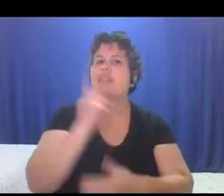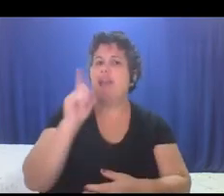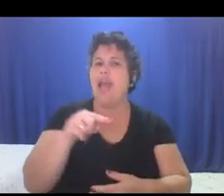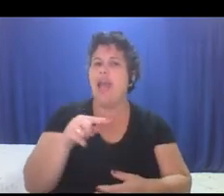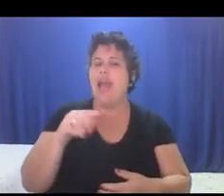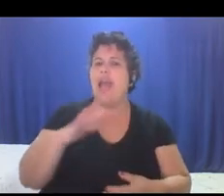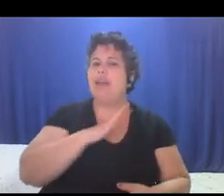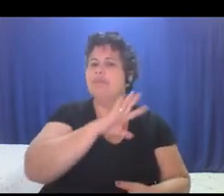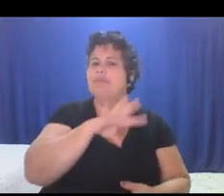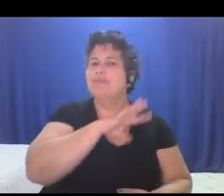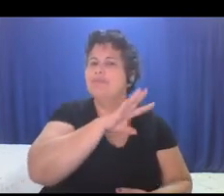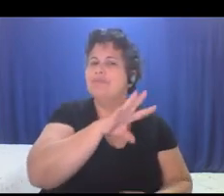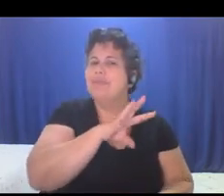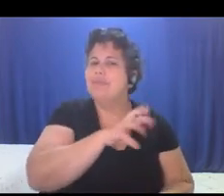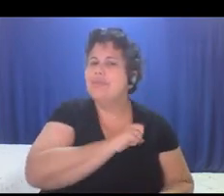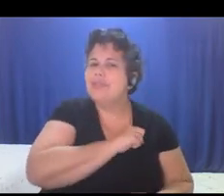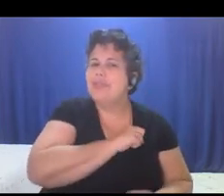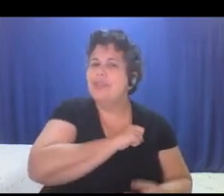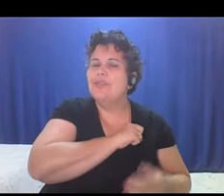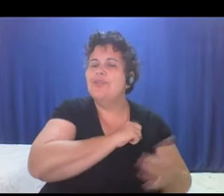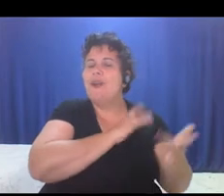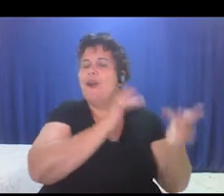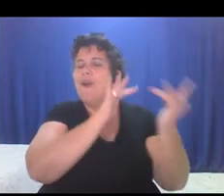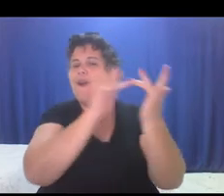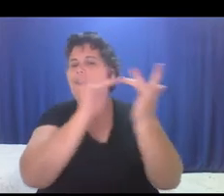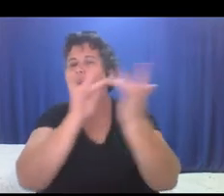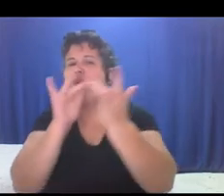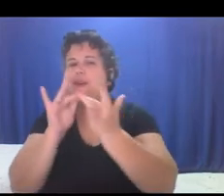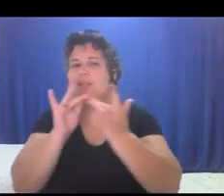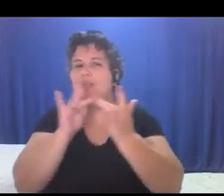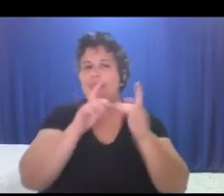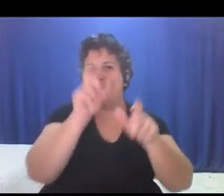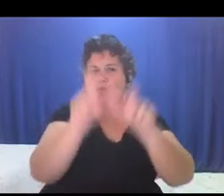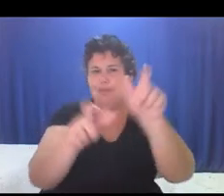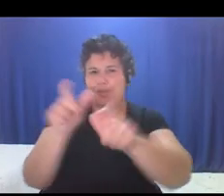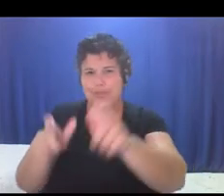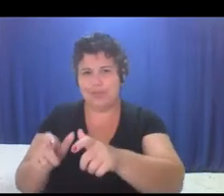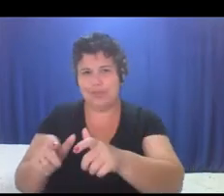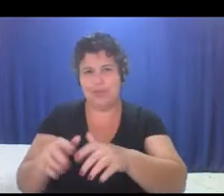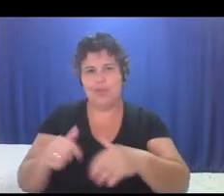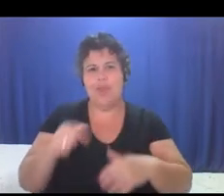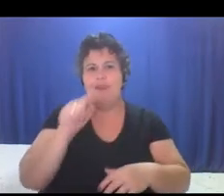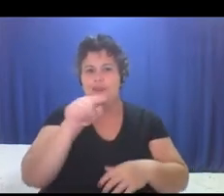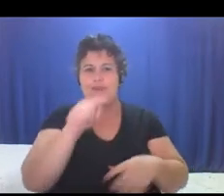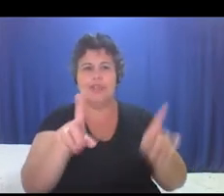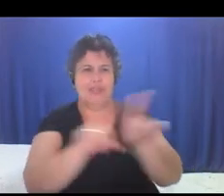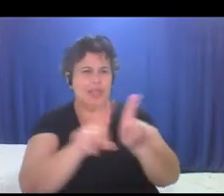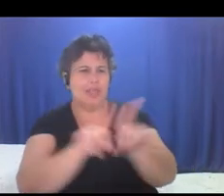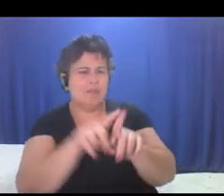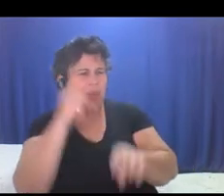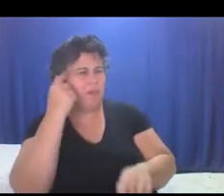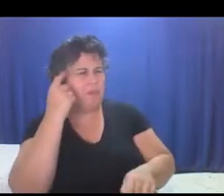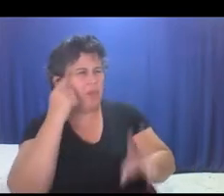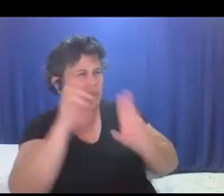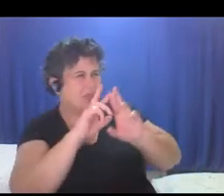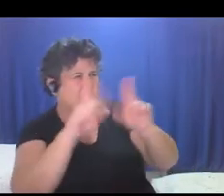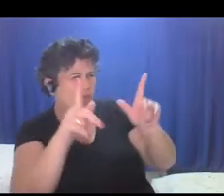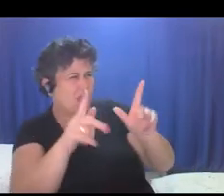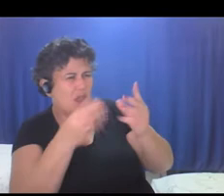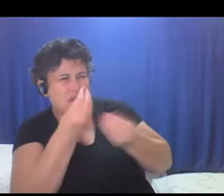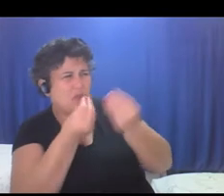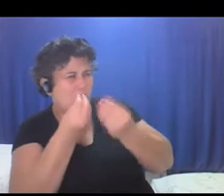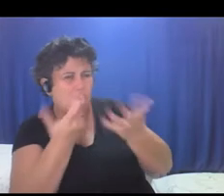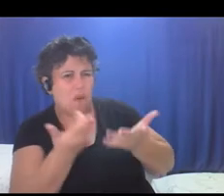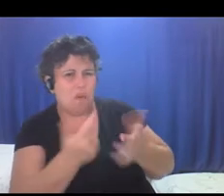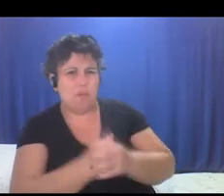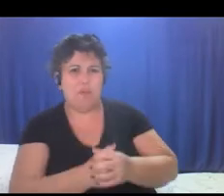Essa interação que a gente vai criando com as pessoas. Eu não sei, Ju, você também enxerga um pouco dessa forma, pensa diferente? Como que é? Não,